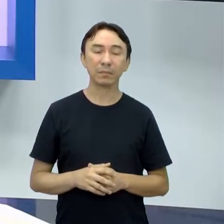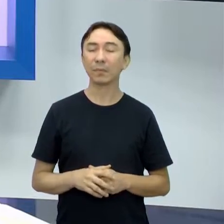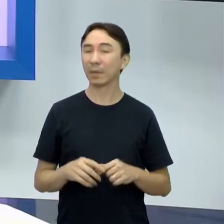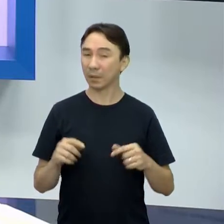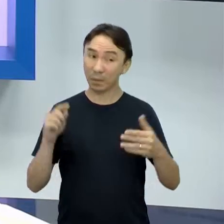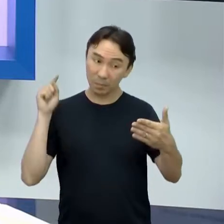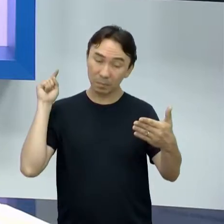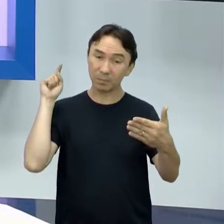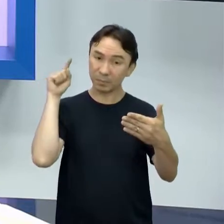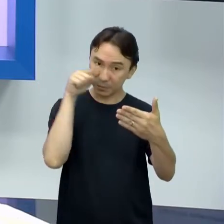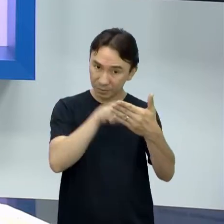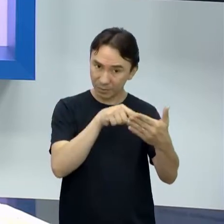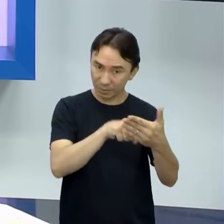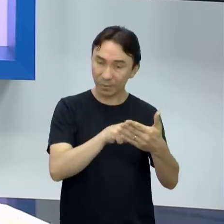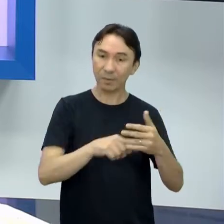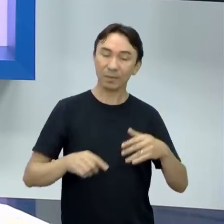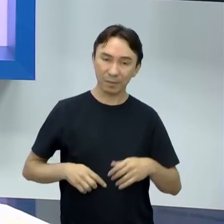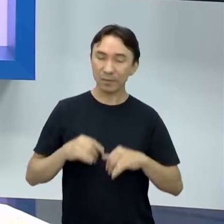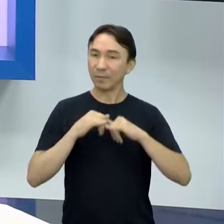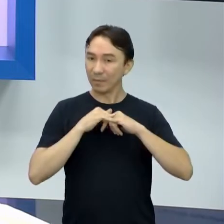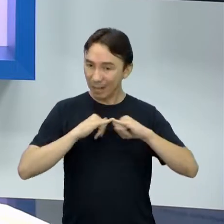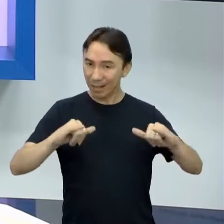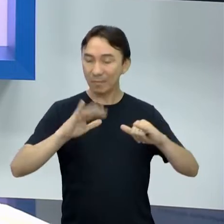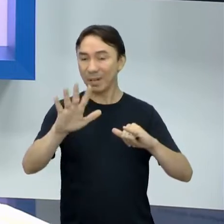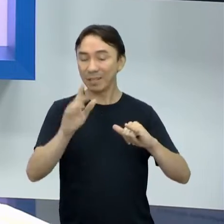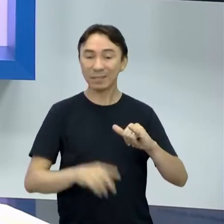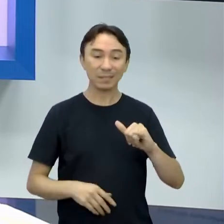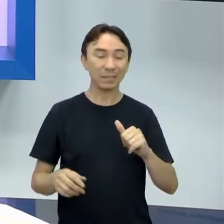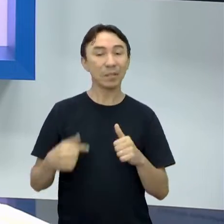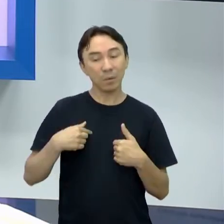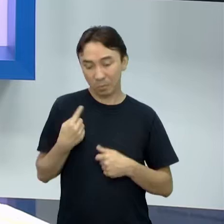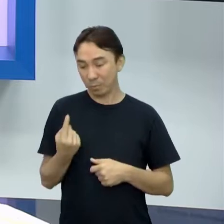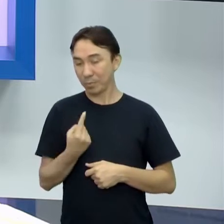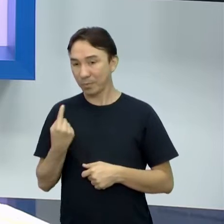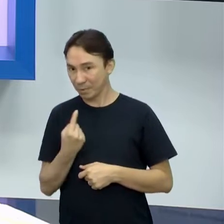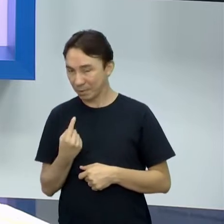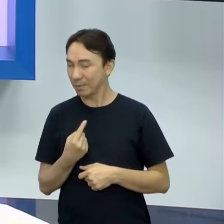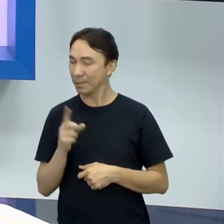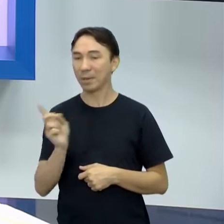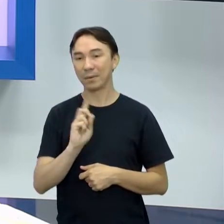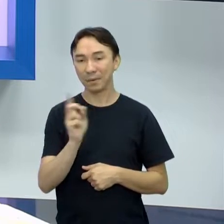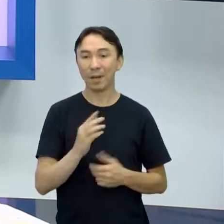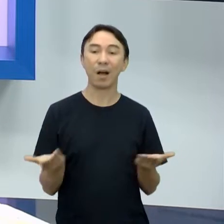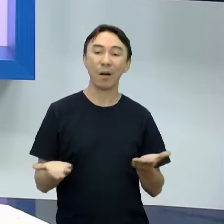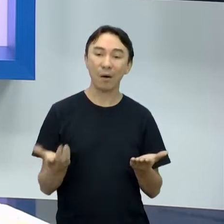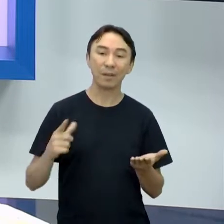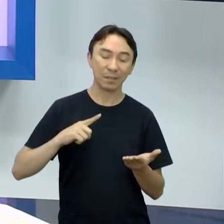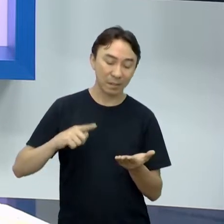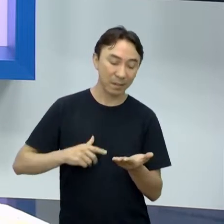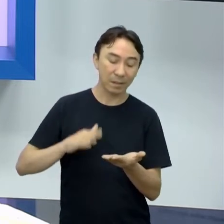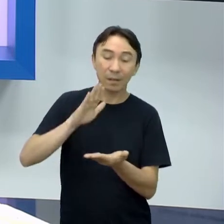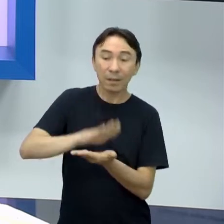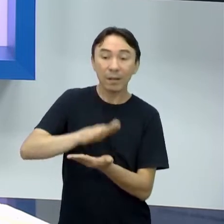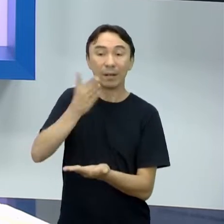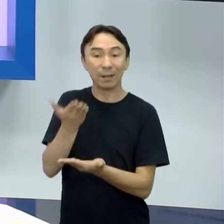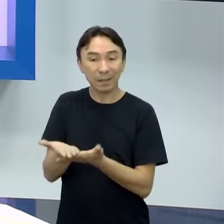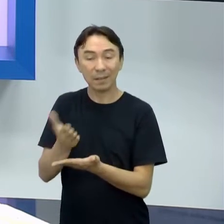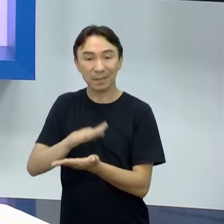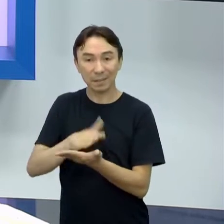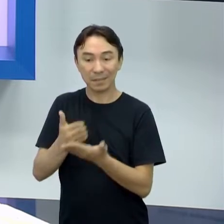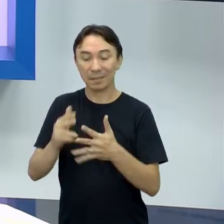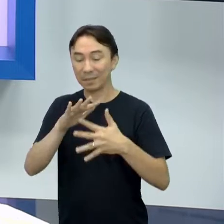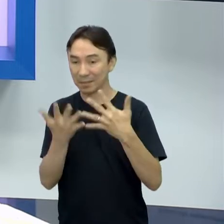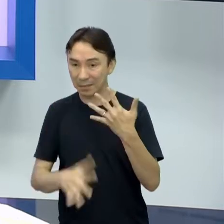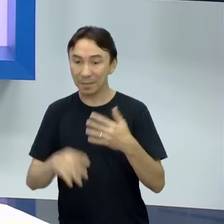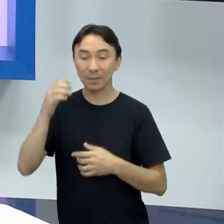objetivos, eu digo que eu não estou sozinha. Eu estou agora com o Helder, o nosso intérprete de Libras, e daqui a pouquinho também